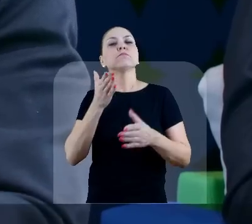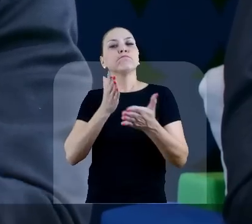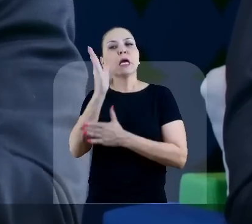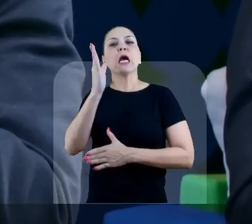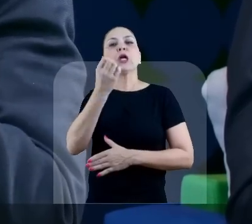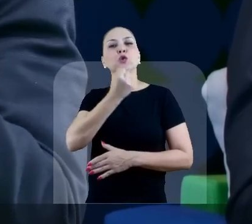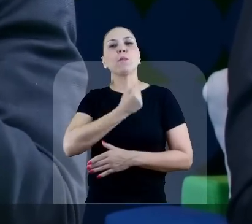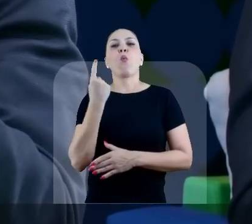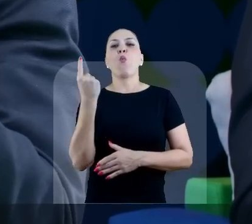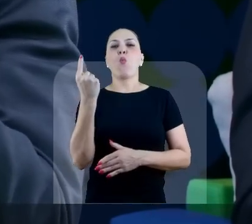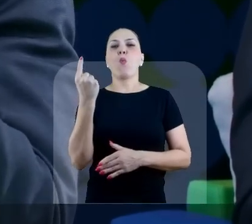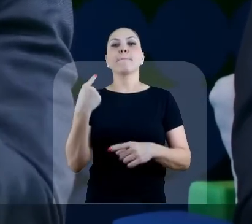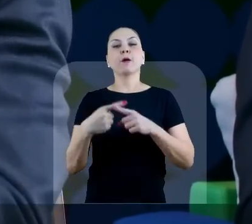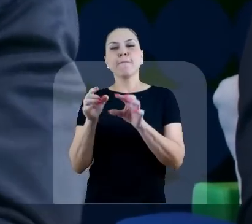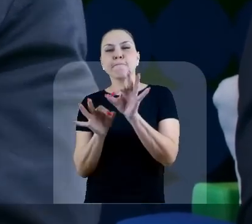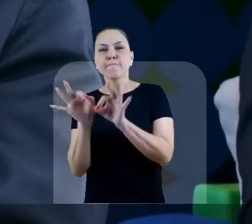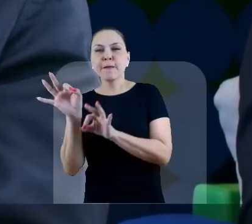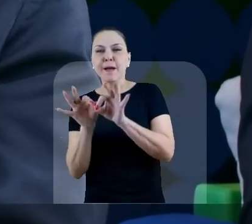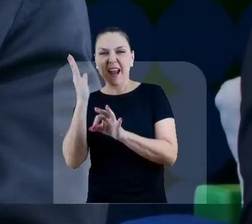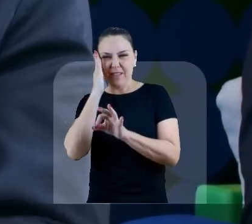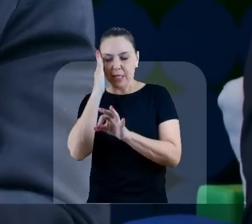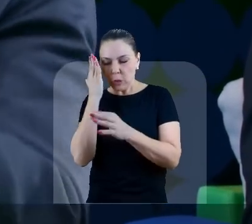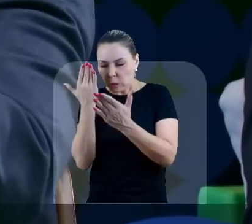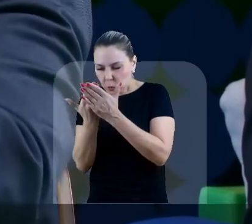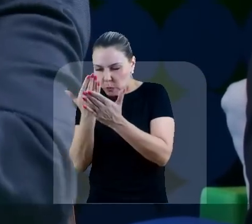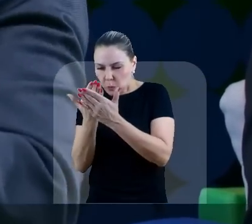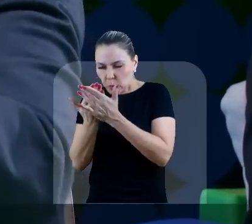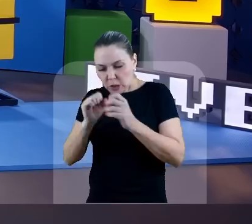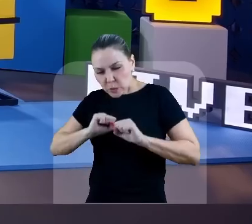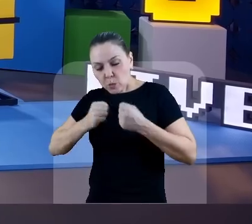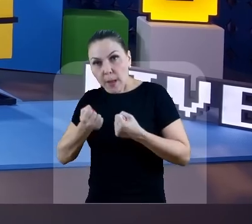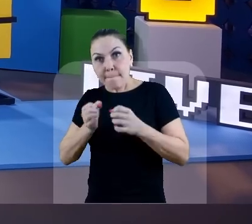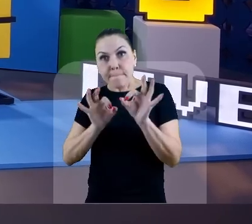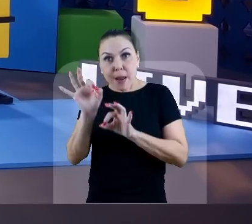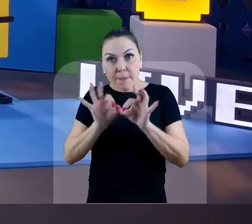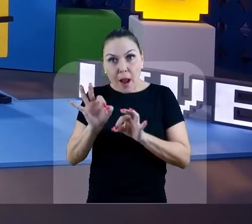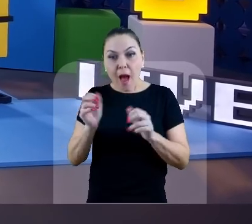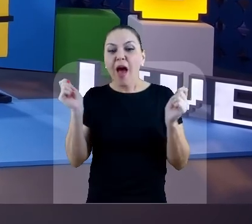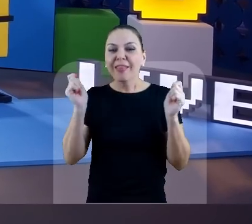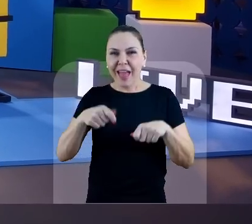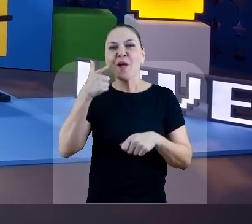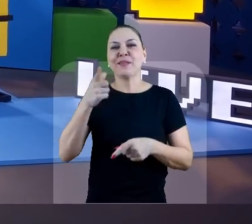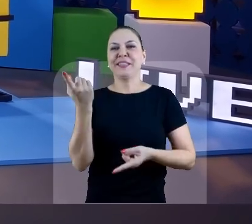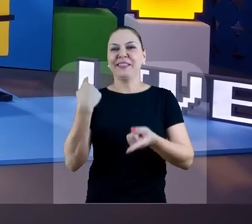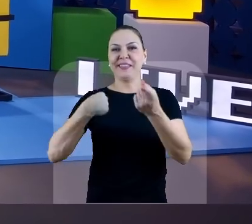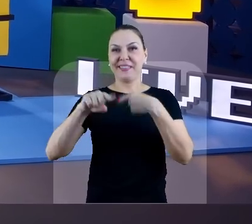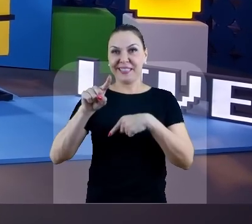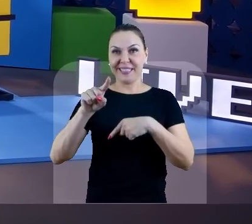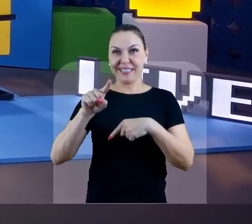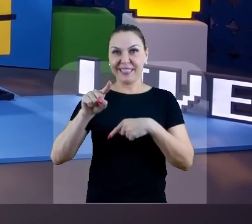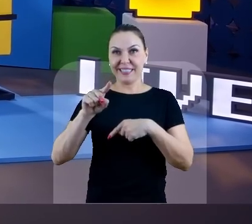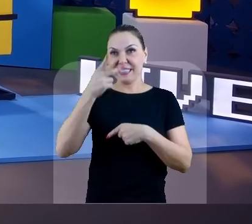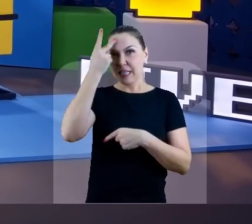porque eu me preparava para aquilo. Se você se preparar para aquilo, você chega lá. Aquele